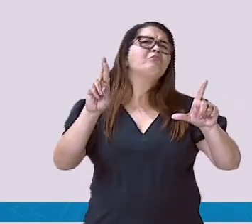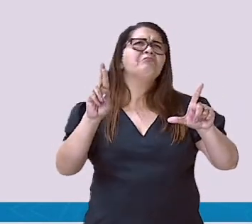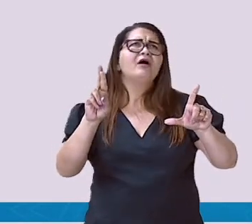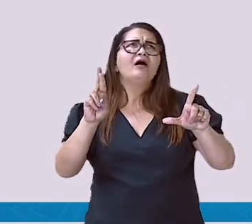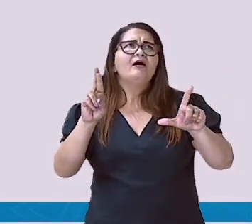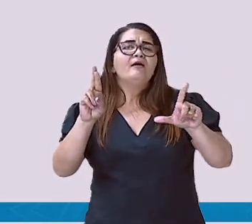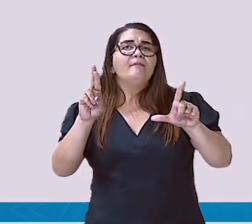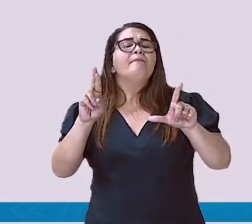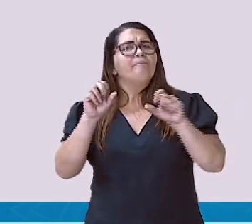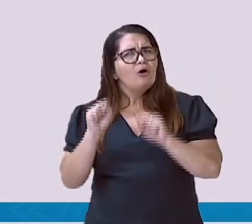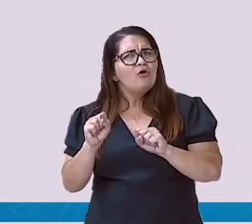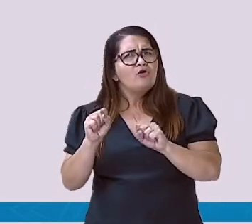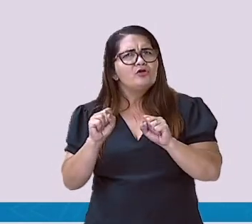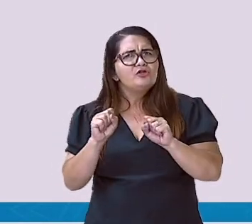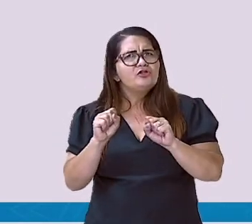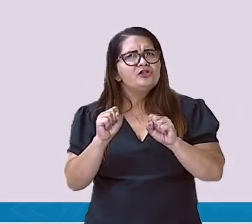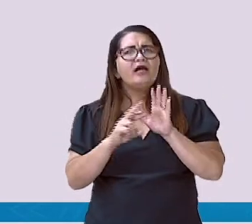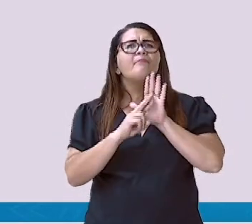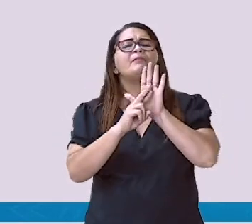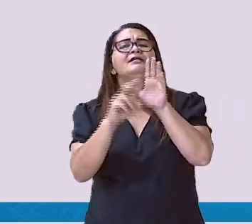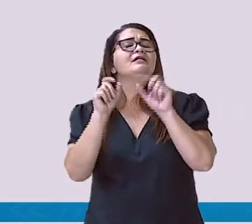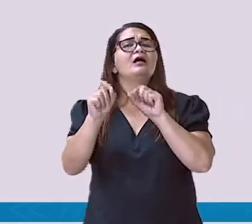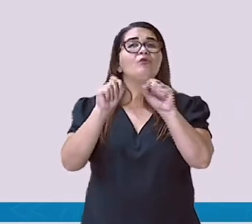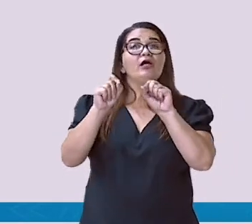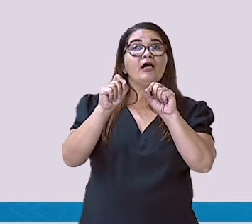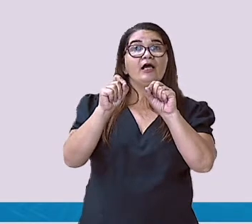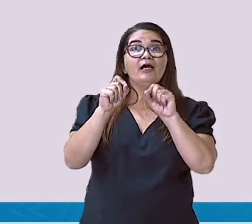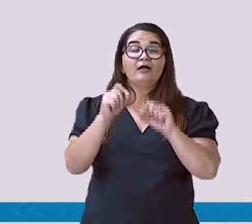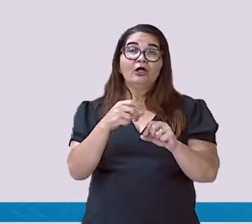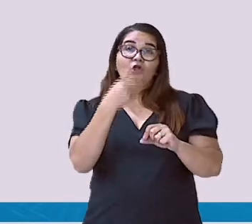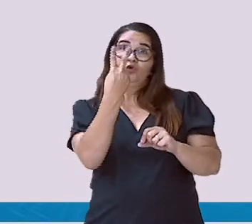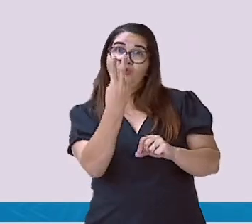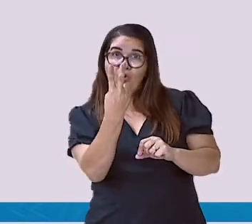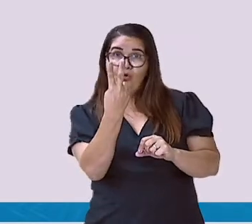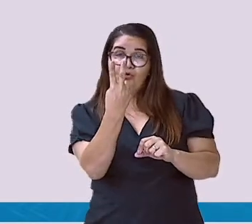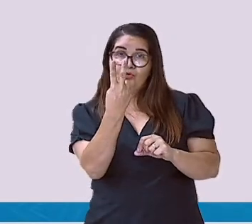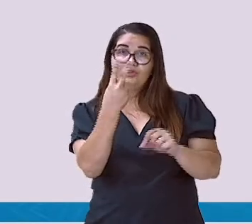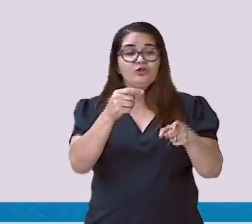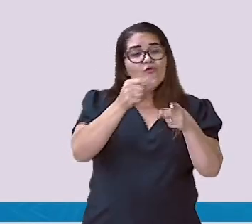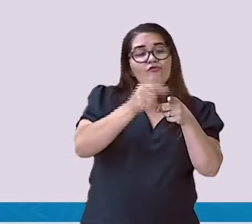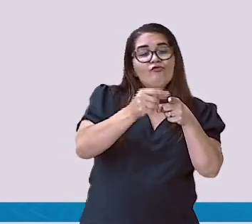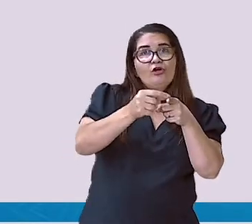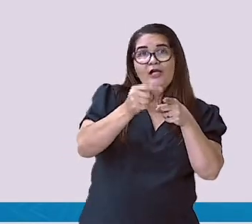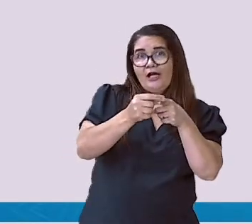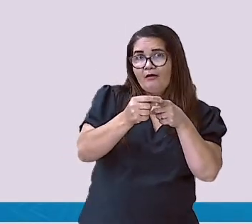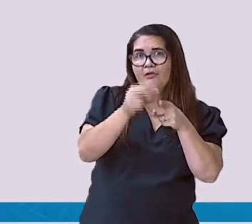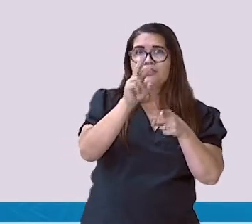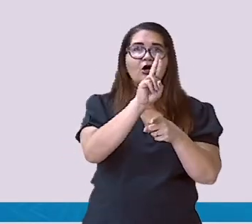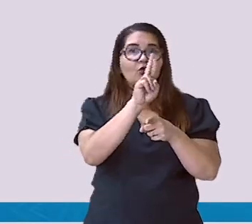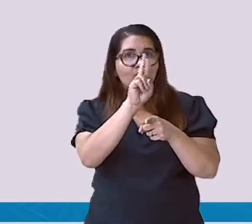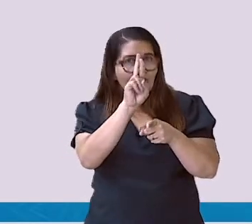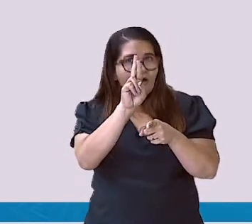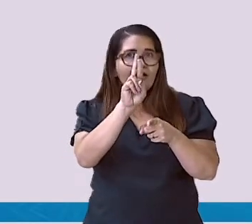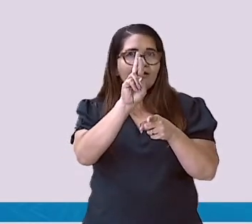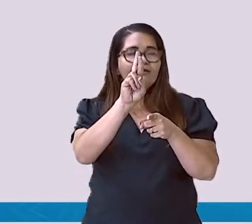pode representar 2 fonemas, 2 em uma única letra. Por quê? Pelo som, pela